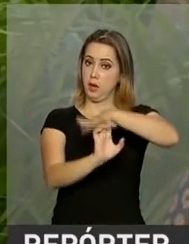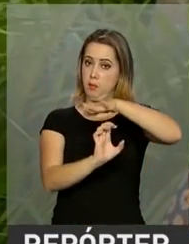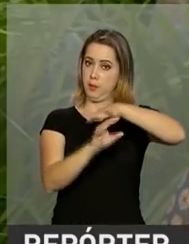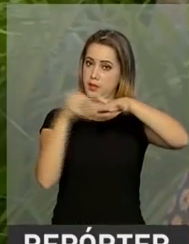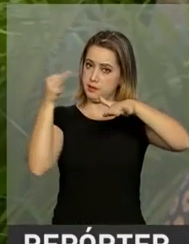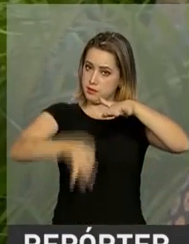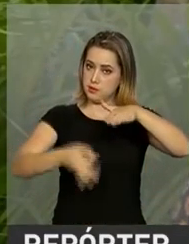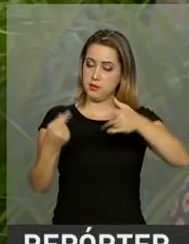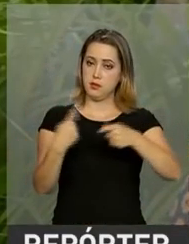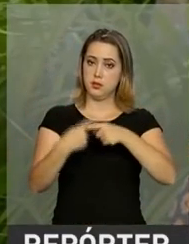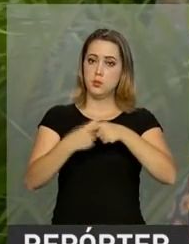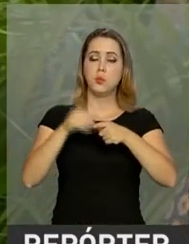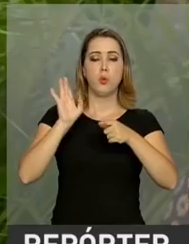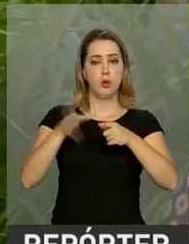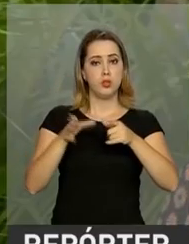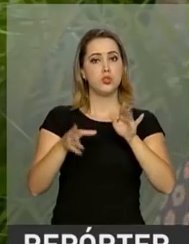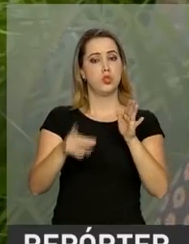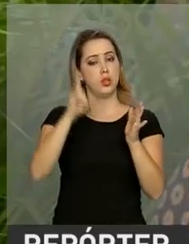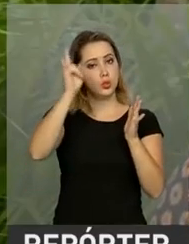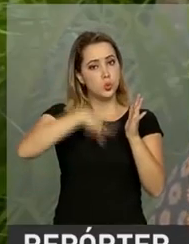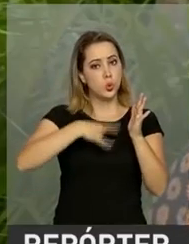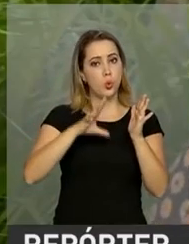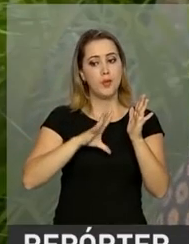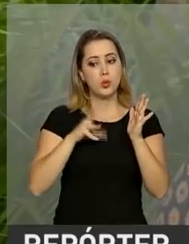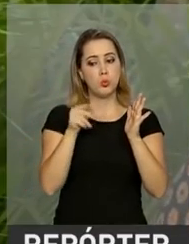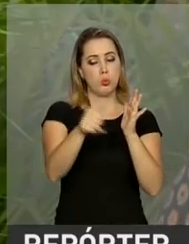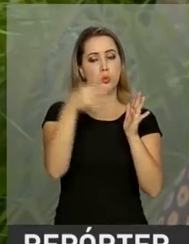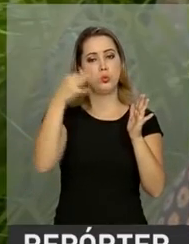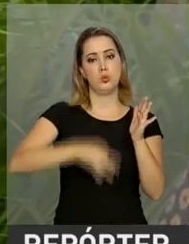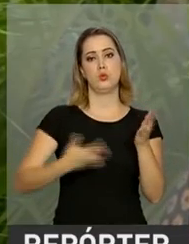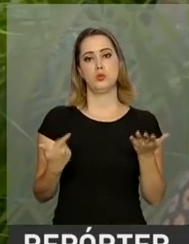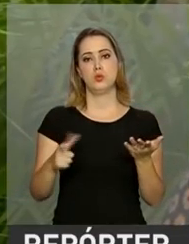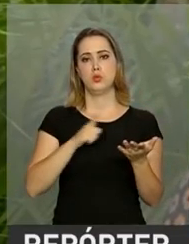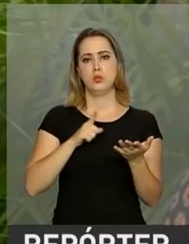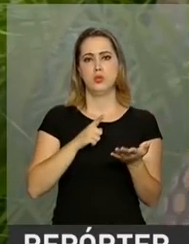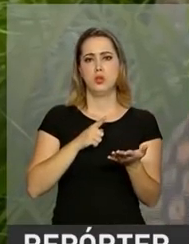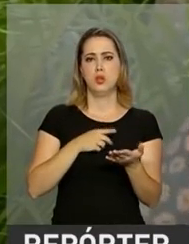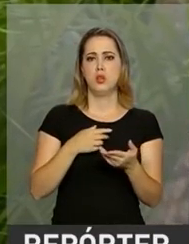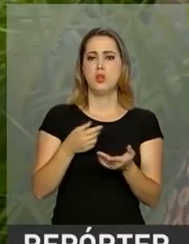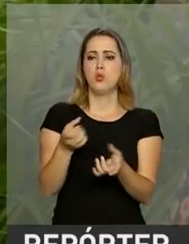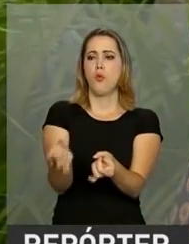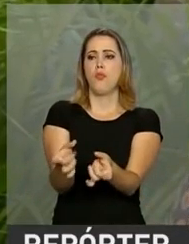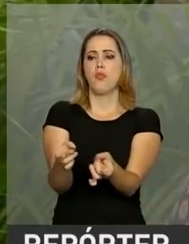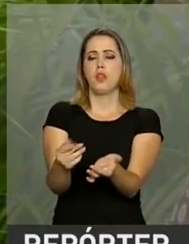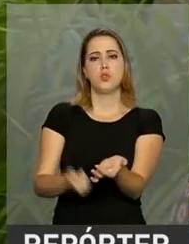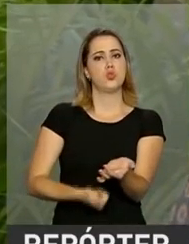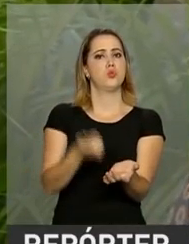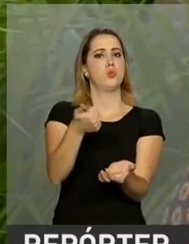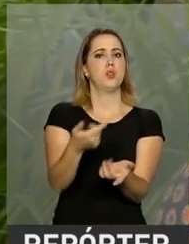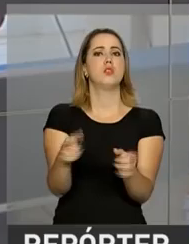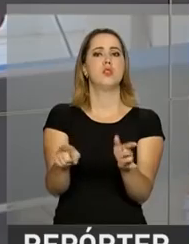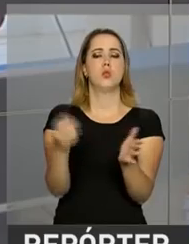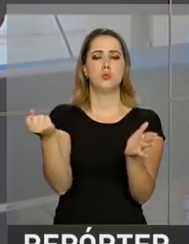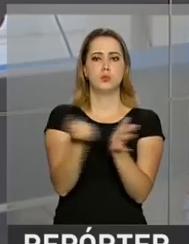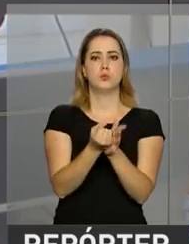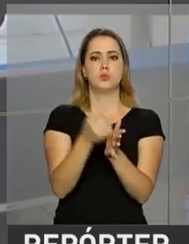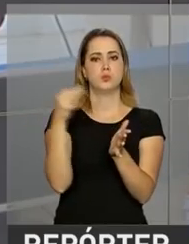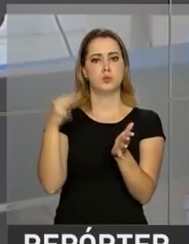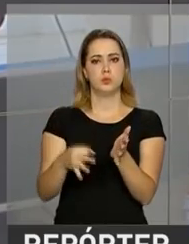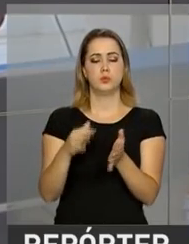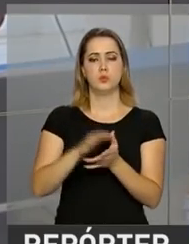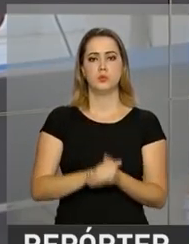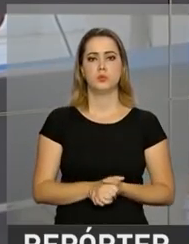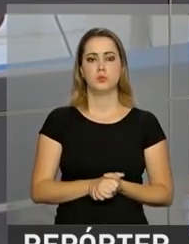regularizado e ele apresenta um produto com maiores chanes de de veracidade até mesmo do selo